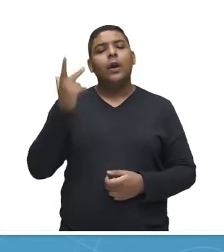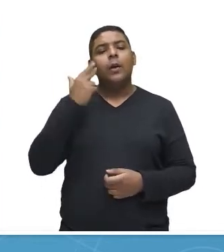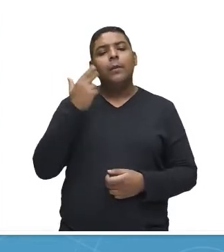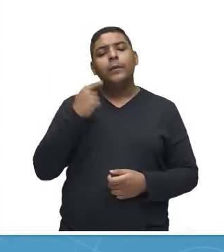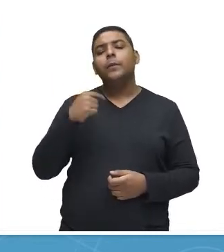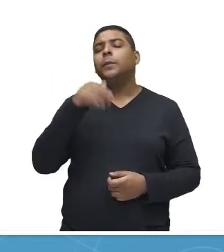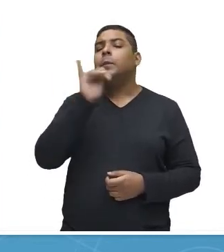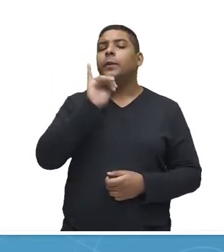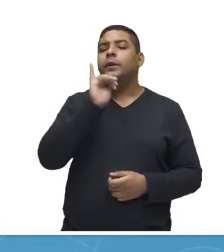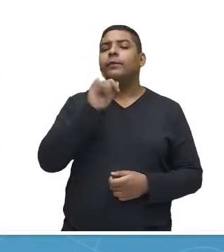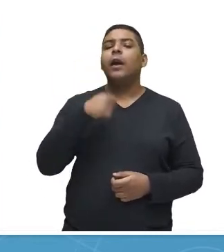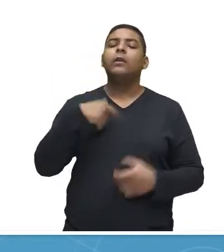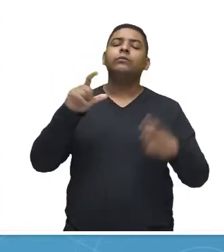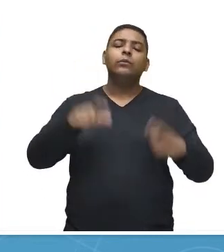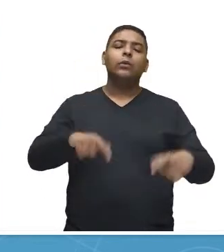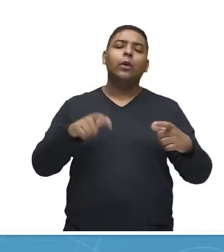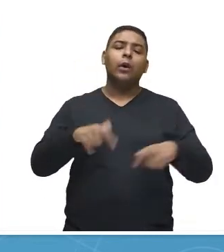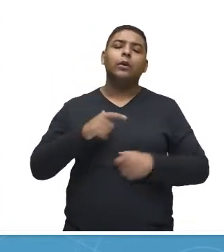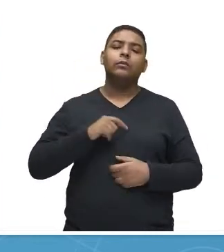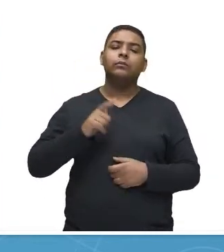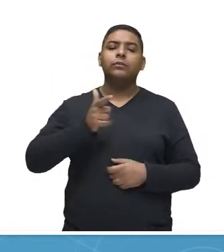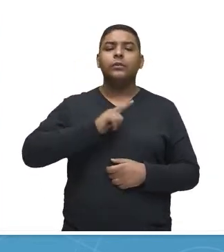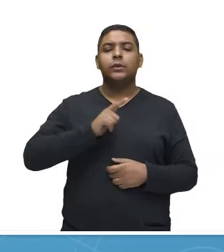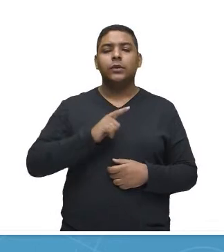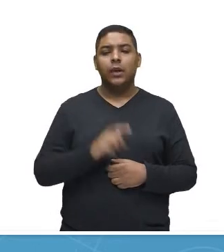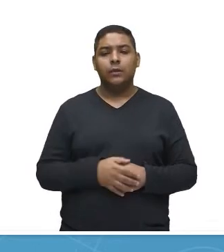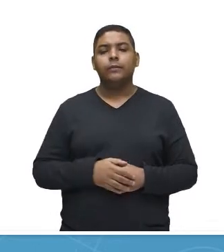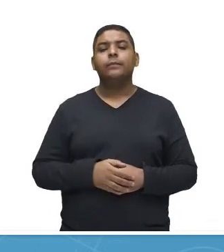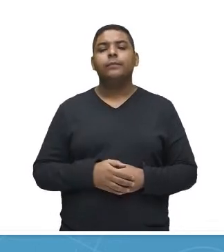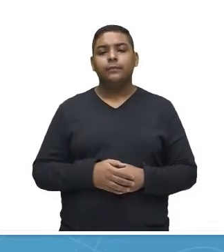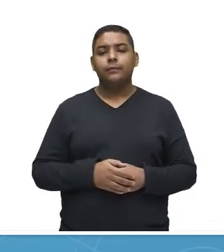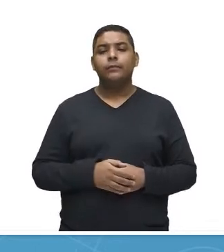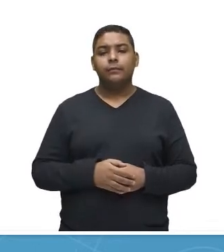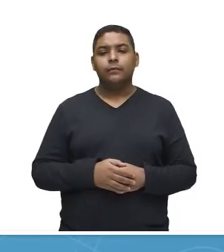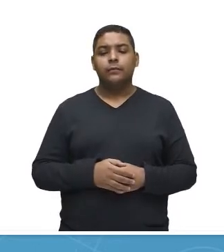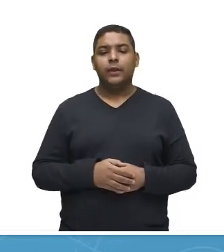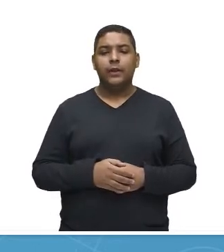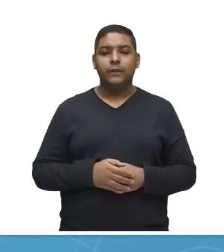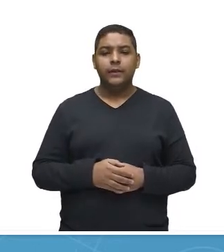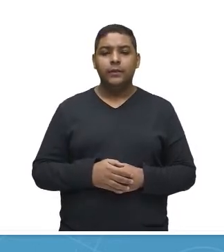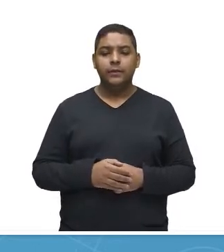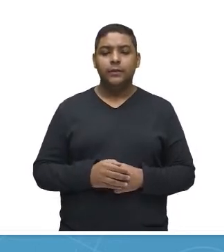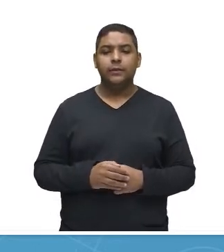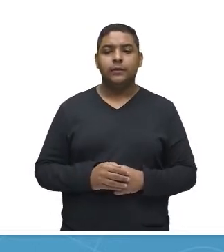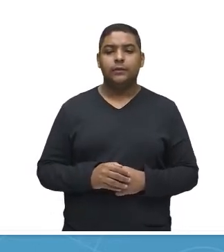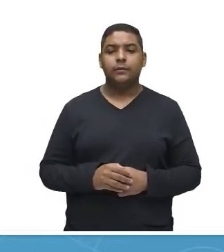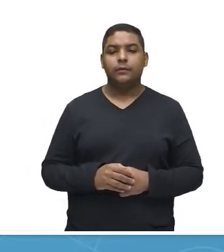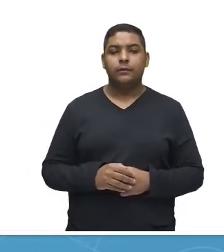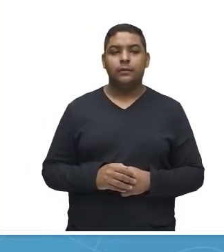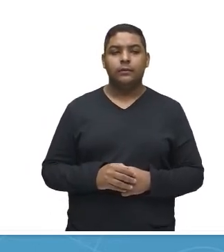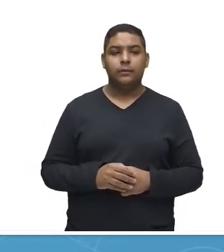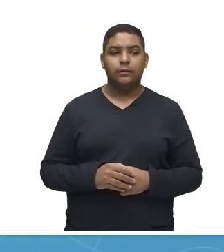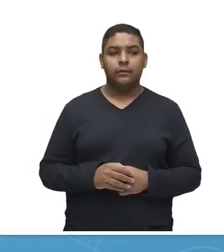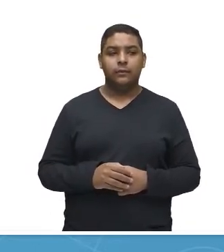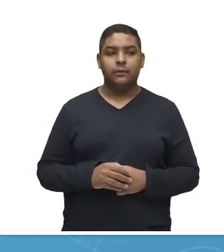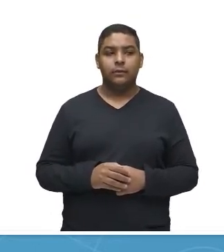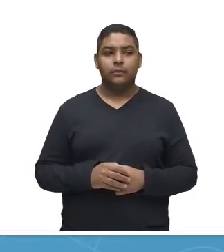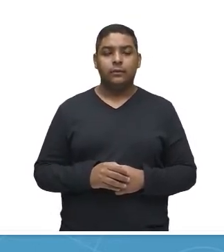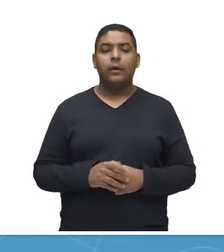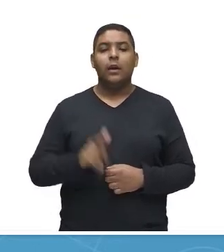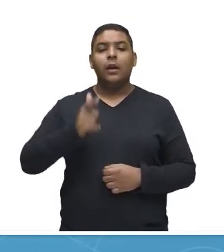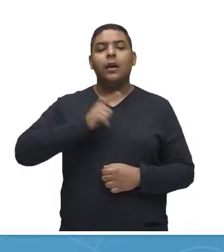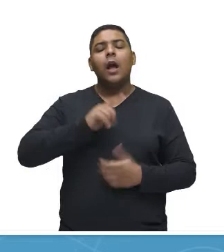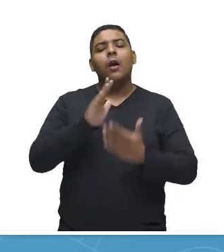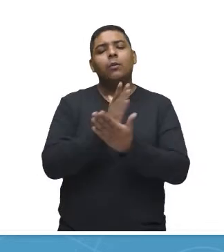vai em algum local onde tem elevador e escada, normalmente a gente prefere ir de elevador,